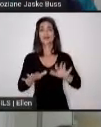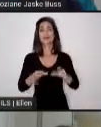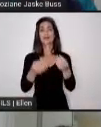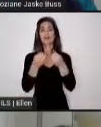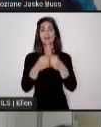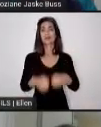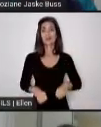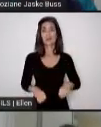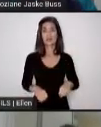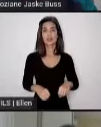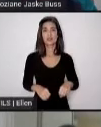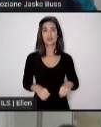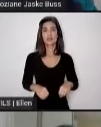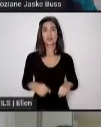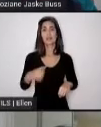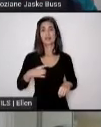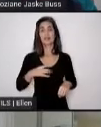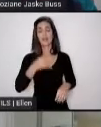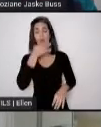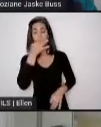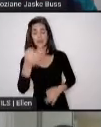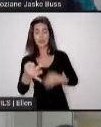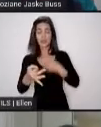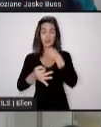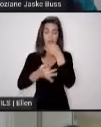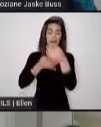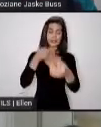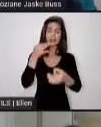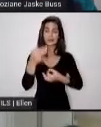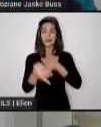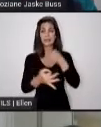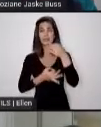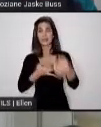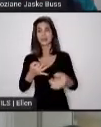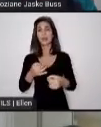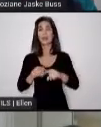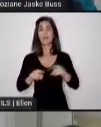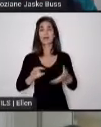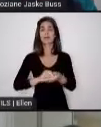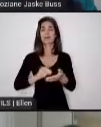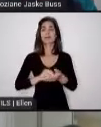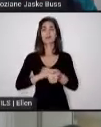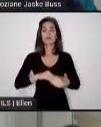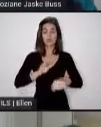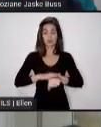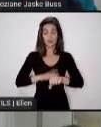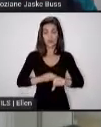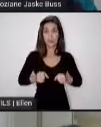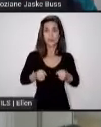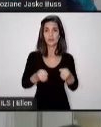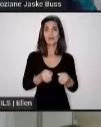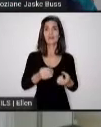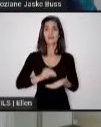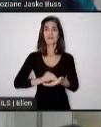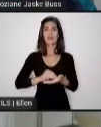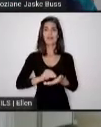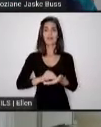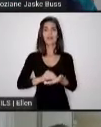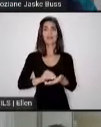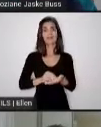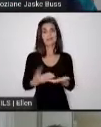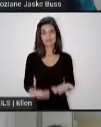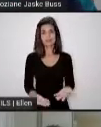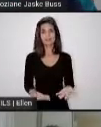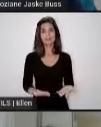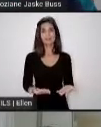muitos olhares, por poucas ações, então, que nós, de alguma maneira, muitas